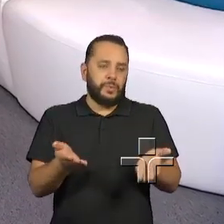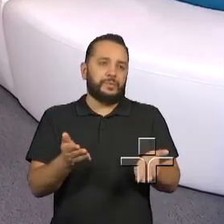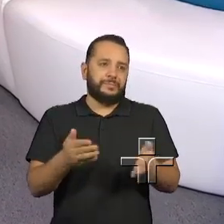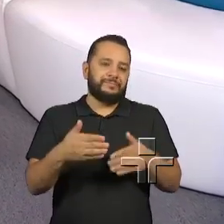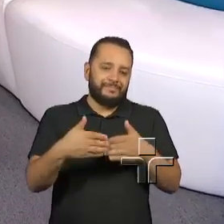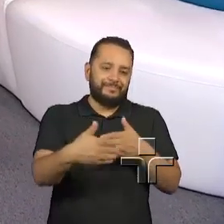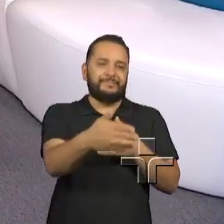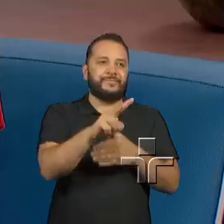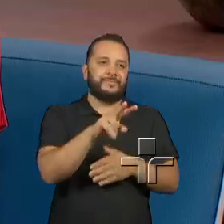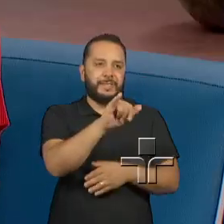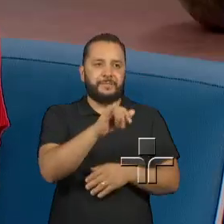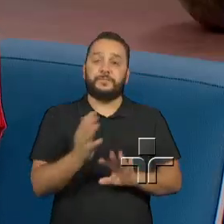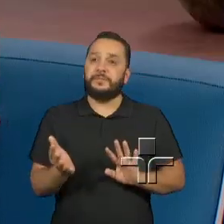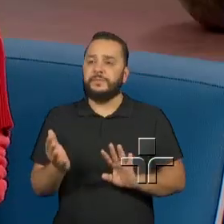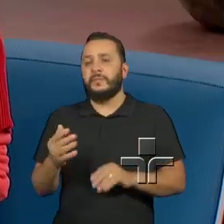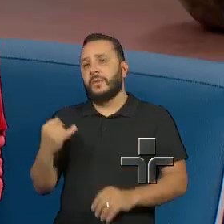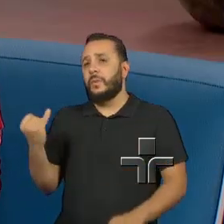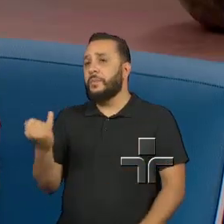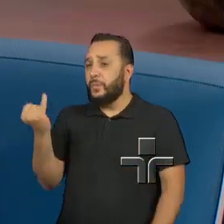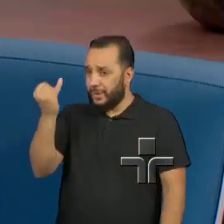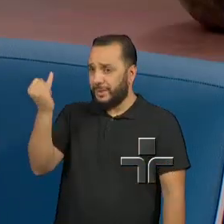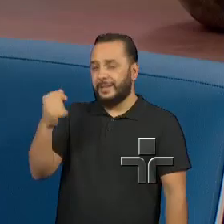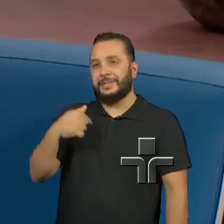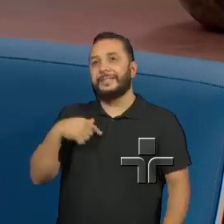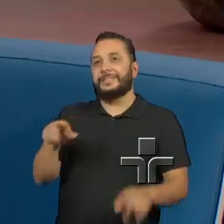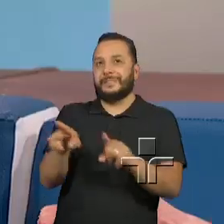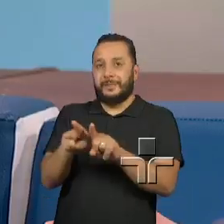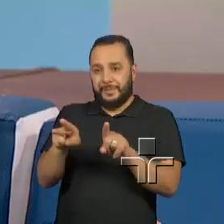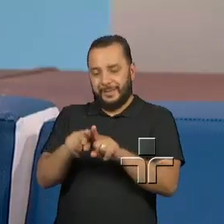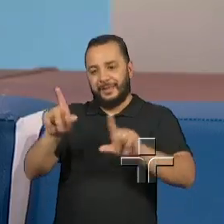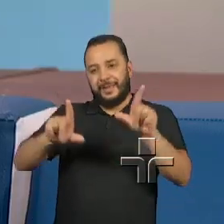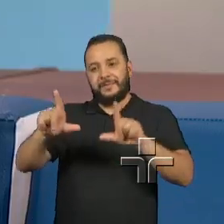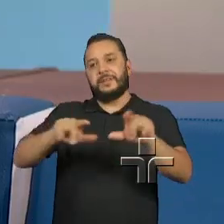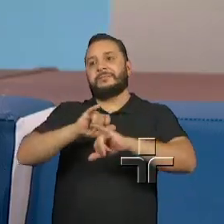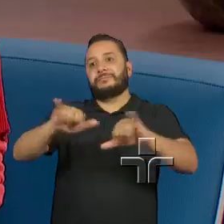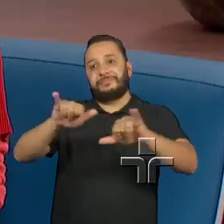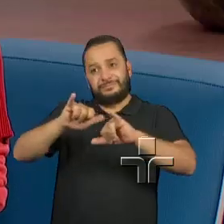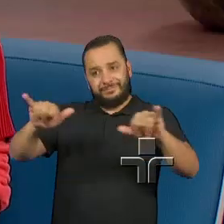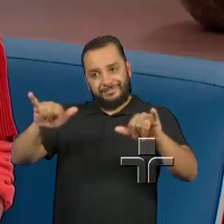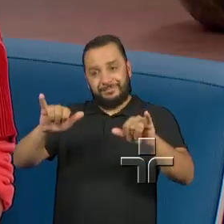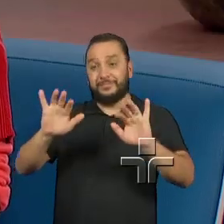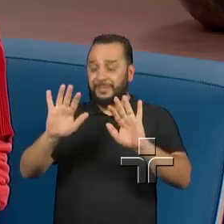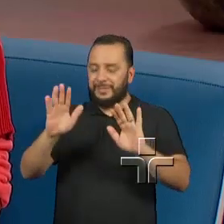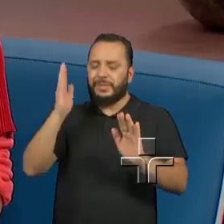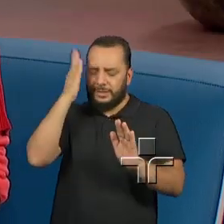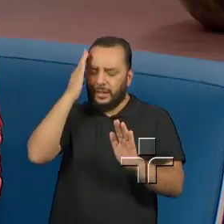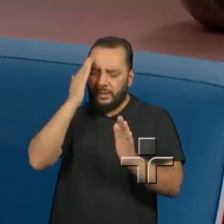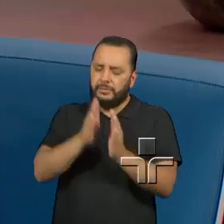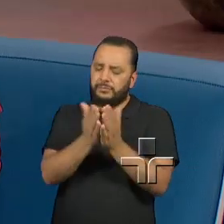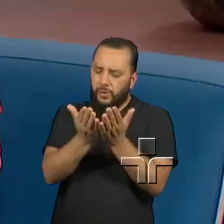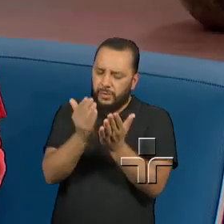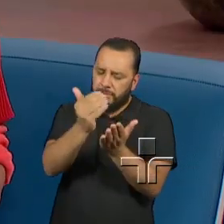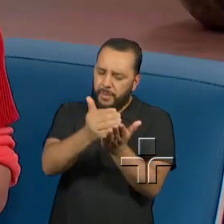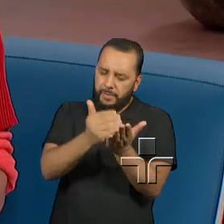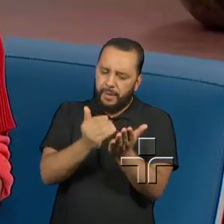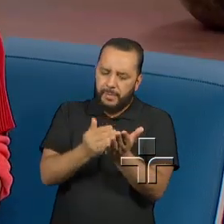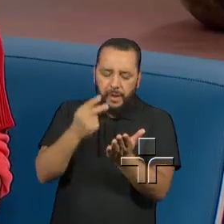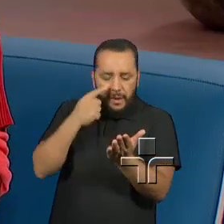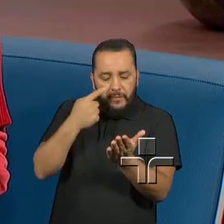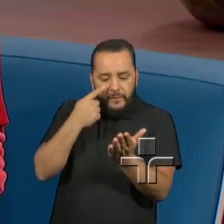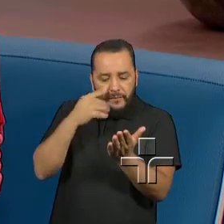dessas campanhas é que acabam lembrando a gente também. Lógico, a gente tem que estar de olho ali na carteirinha, o pediatra